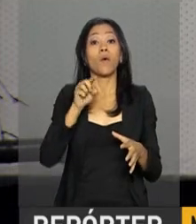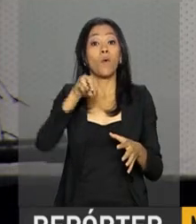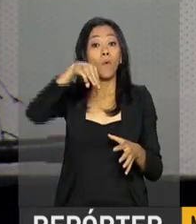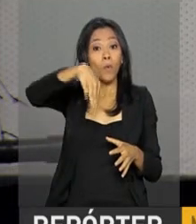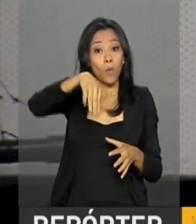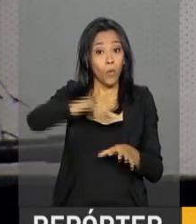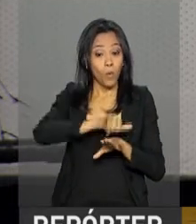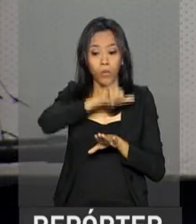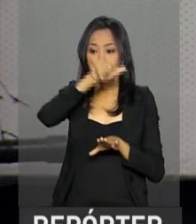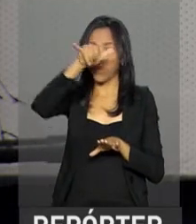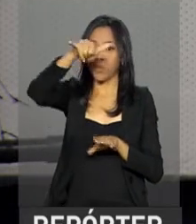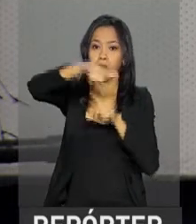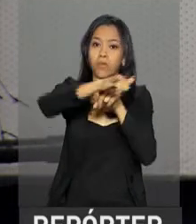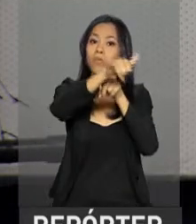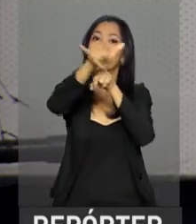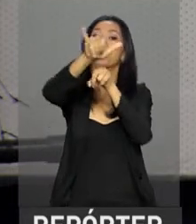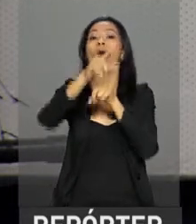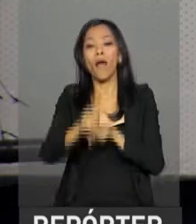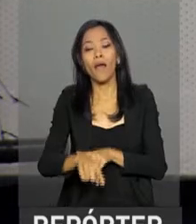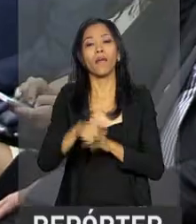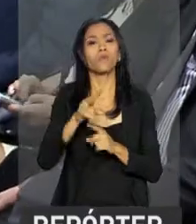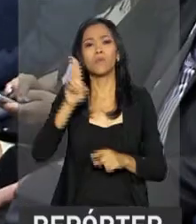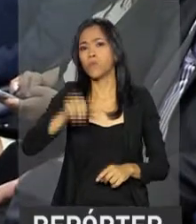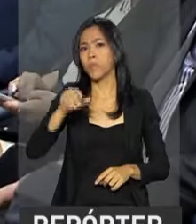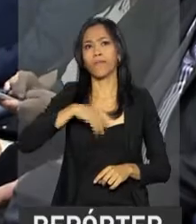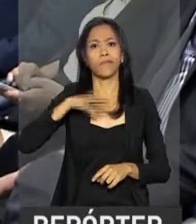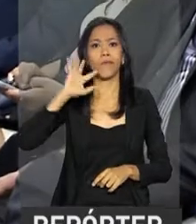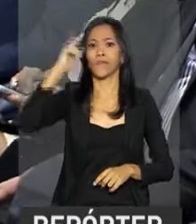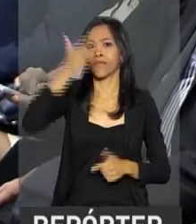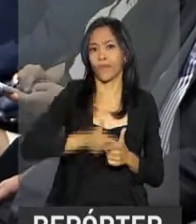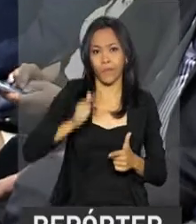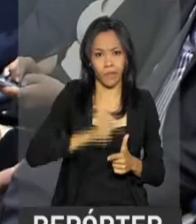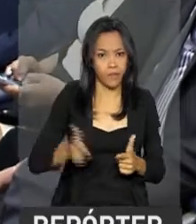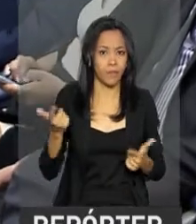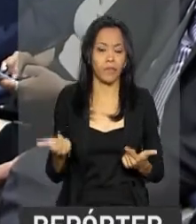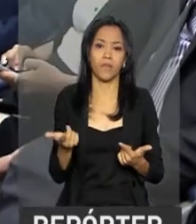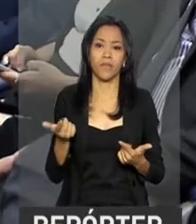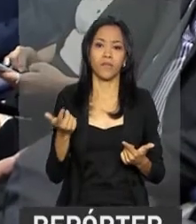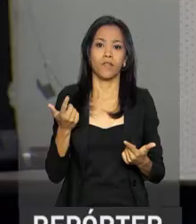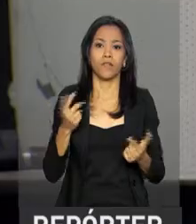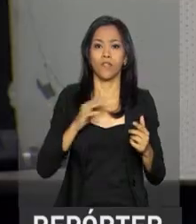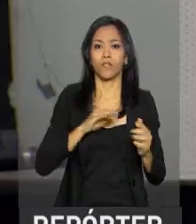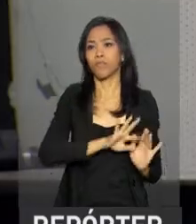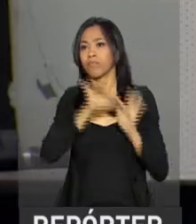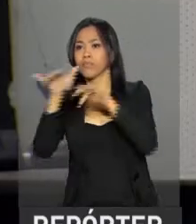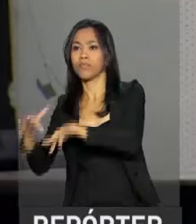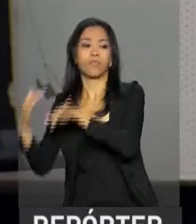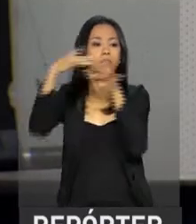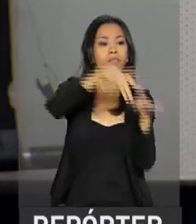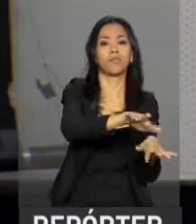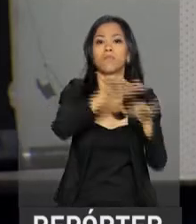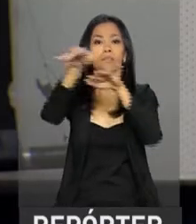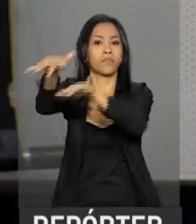modal aéreo nós jamais vamos resolver o problema de deslocamento de trânsito das pessoas